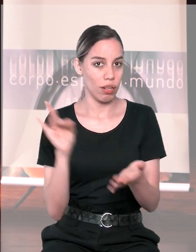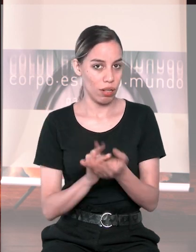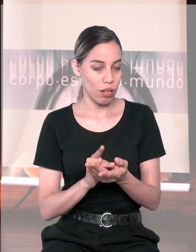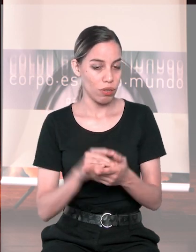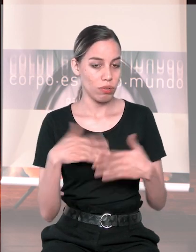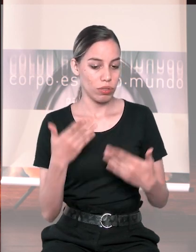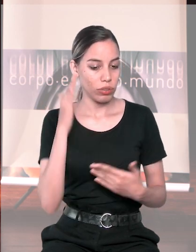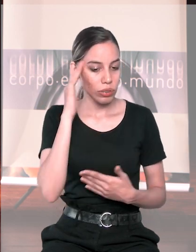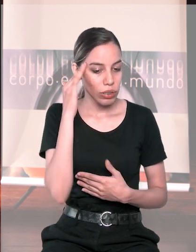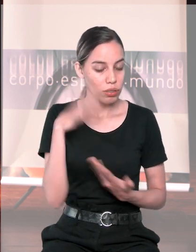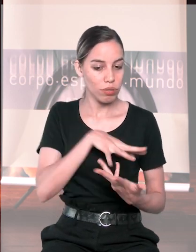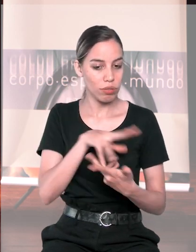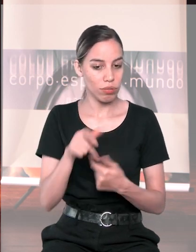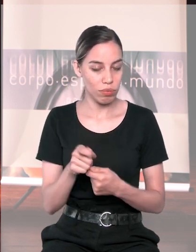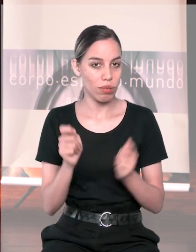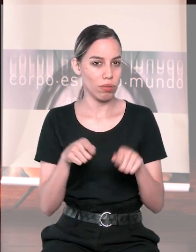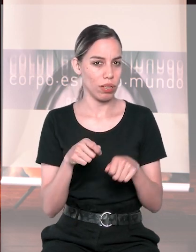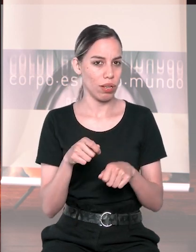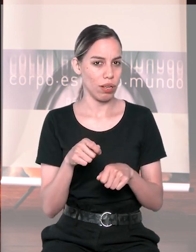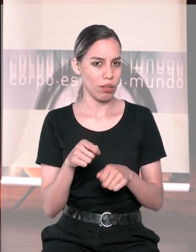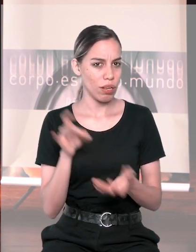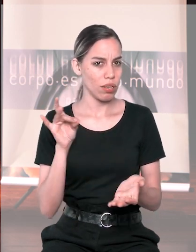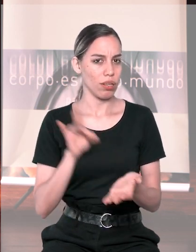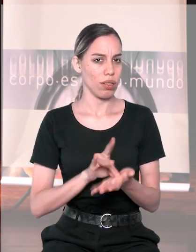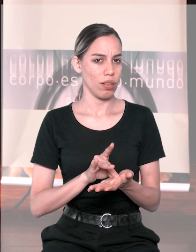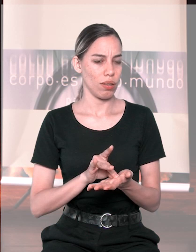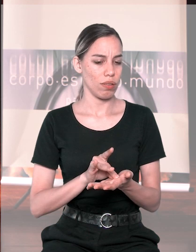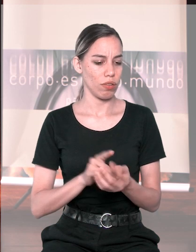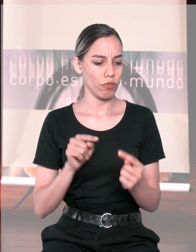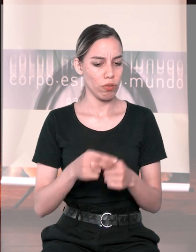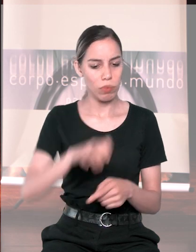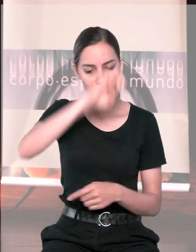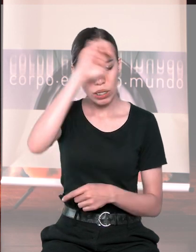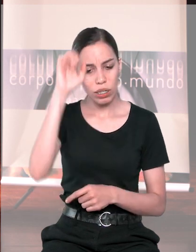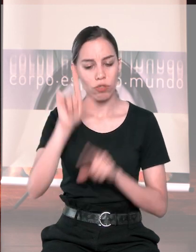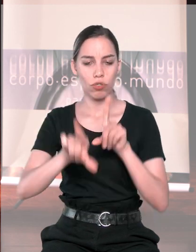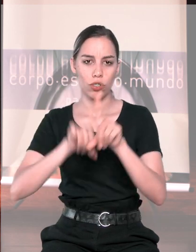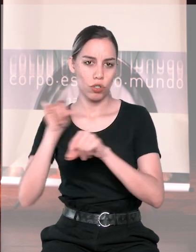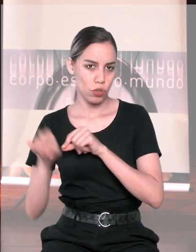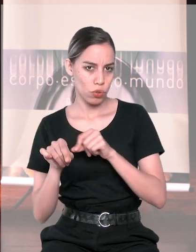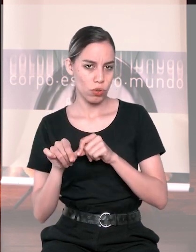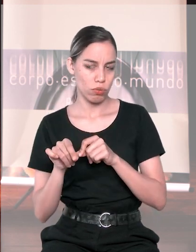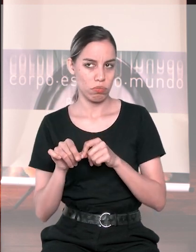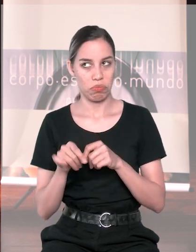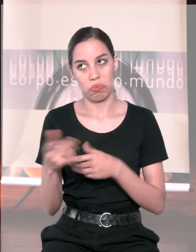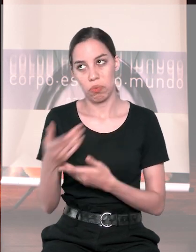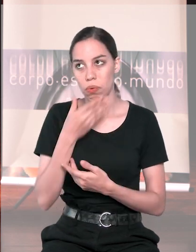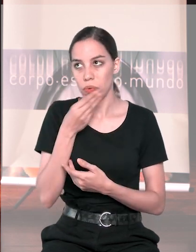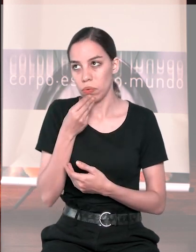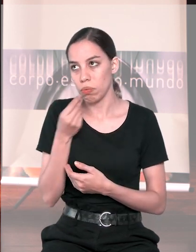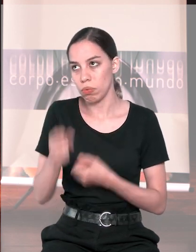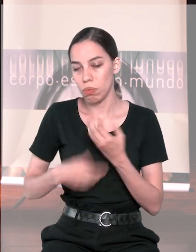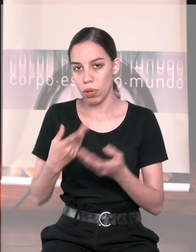consegue entrar num mundo em que essas possibilidades se dão de fato, algo como uma ética da escolha, ou o que o Valéry chamaria de uma ética